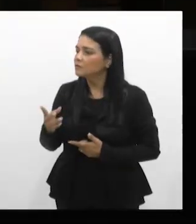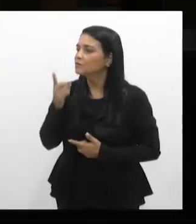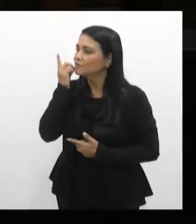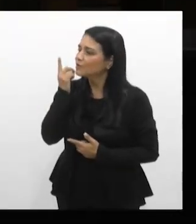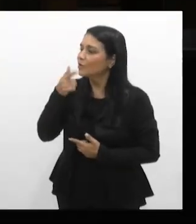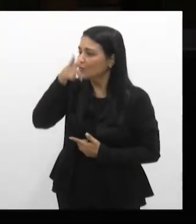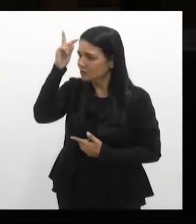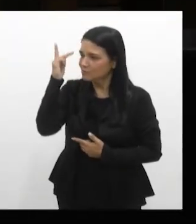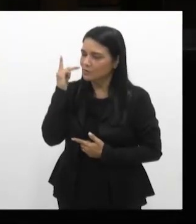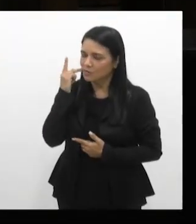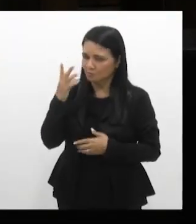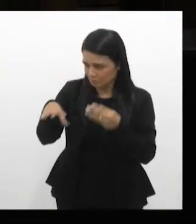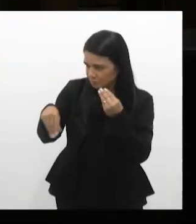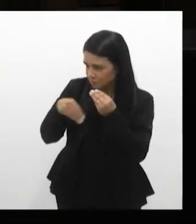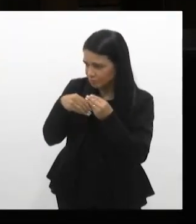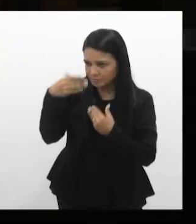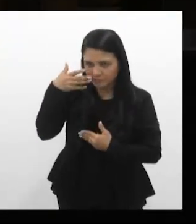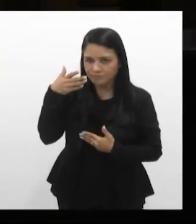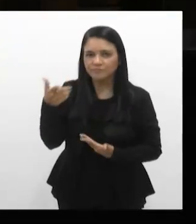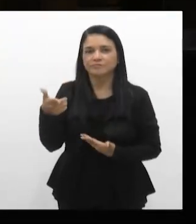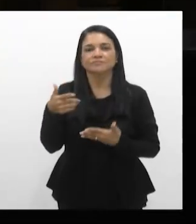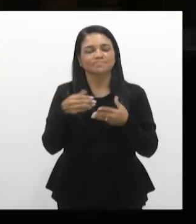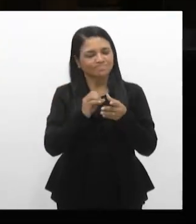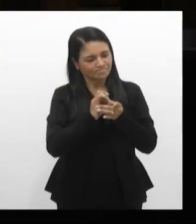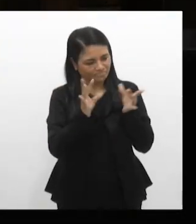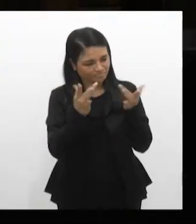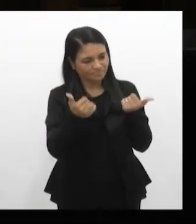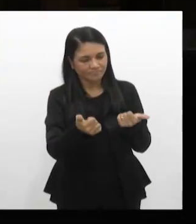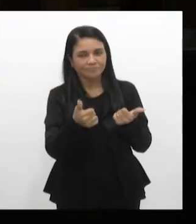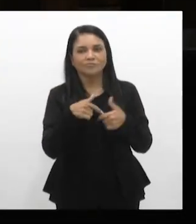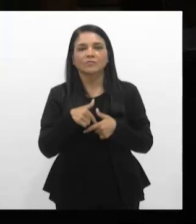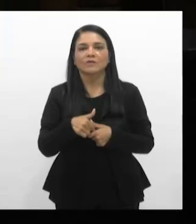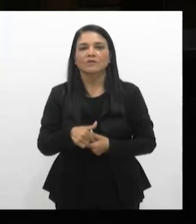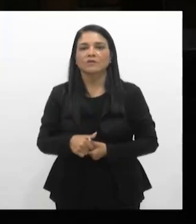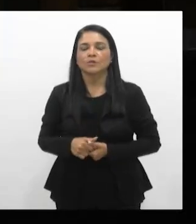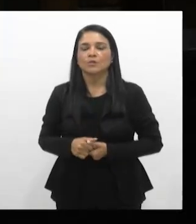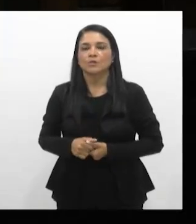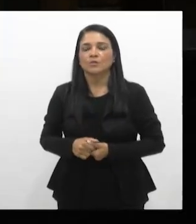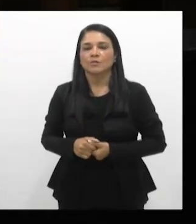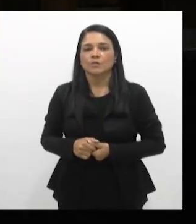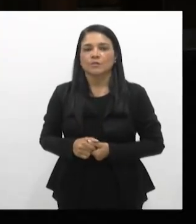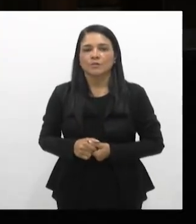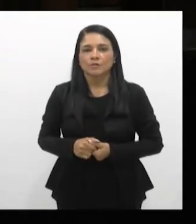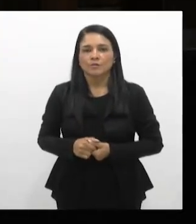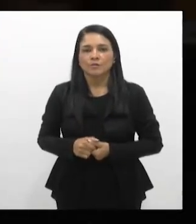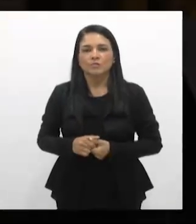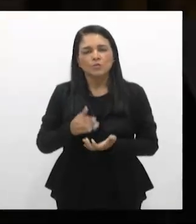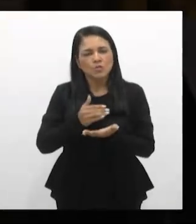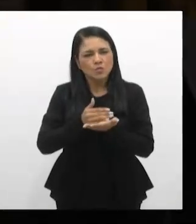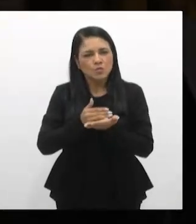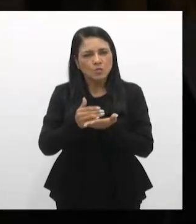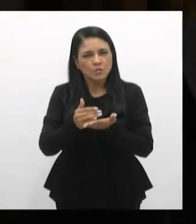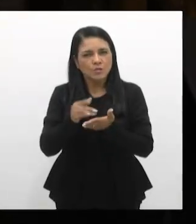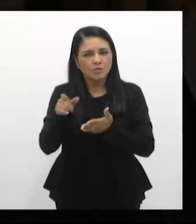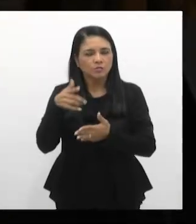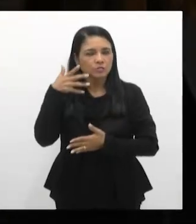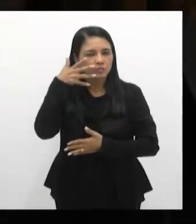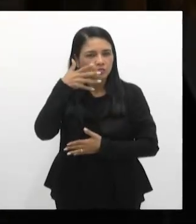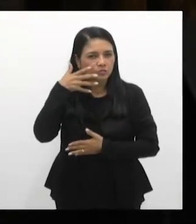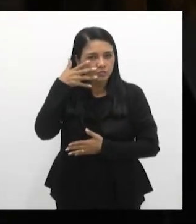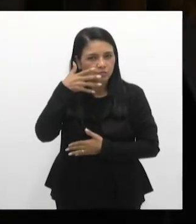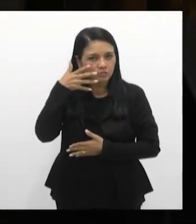Luiz? Pedindo uma parte, Vossa Excelência. Concedido. E fez parte do início do seu